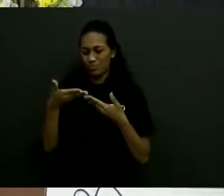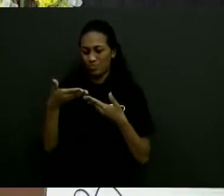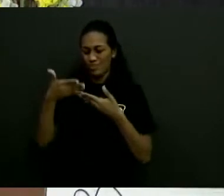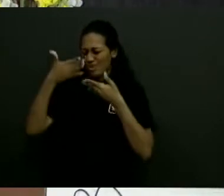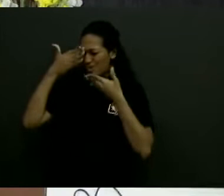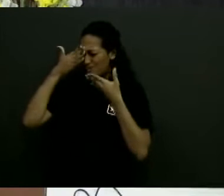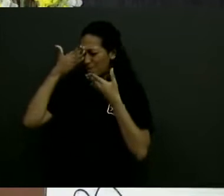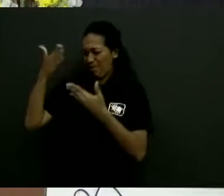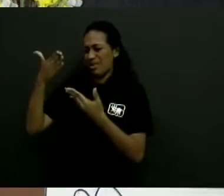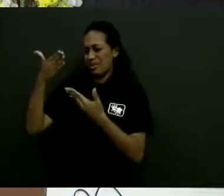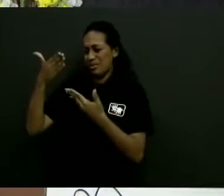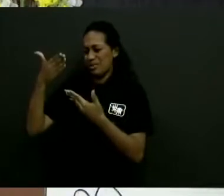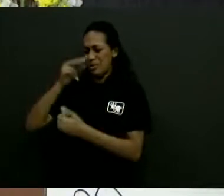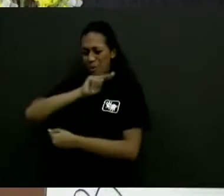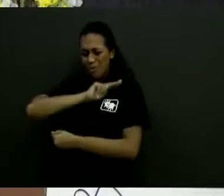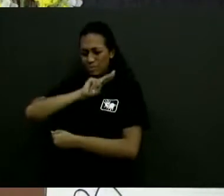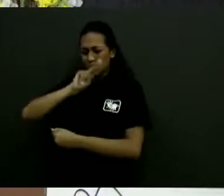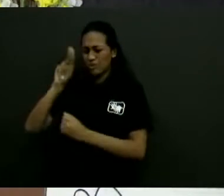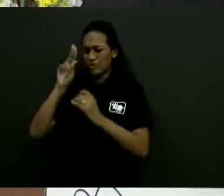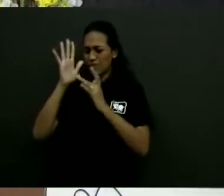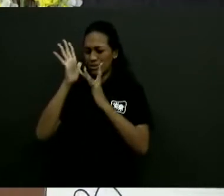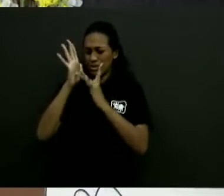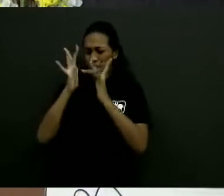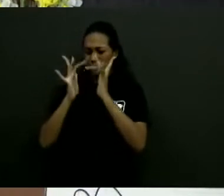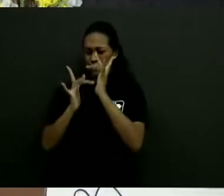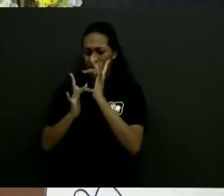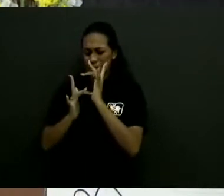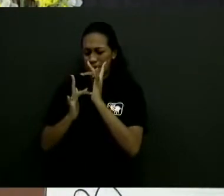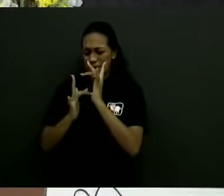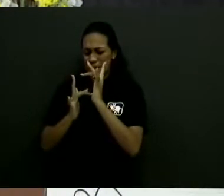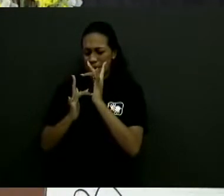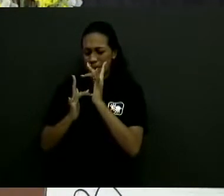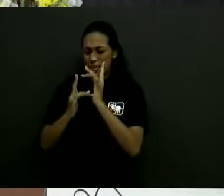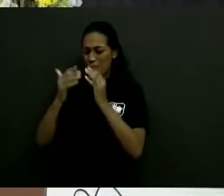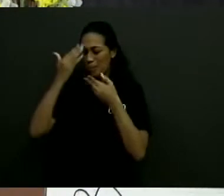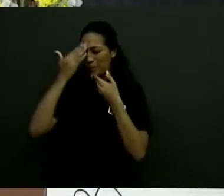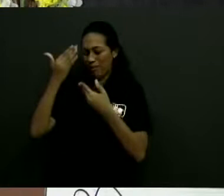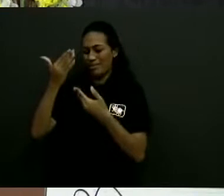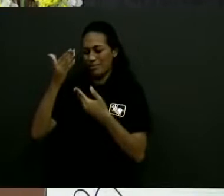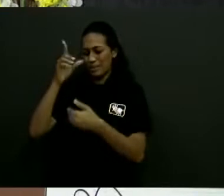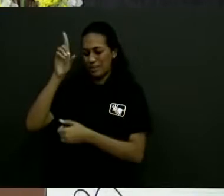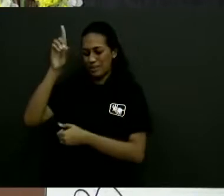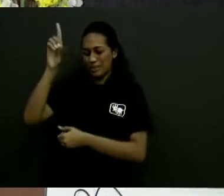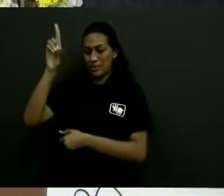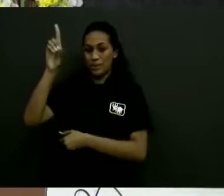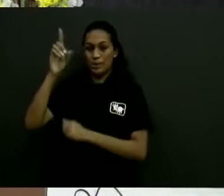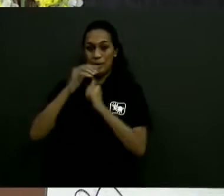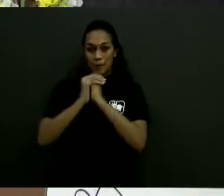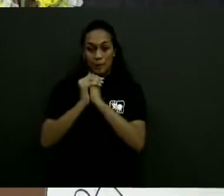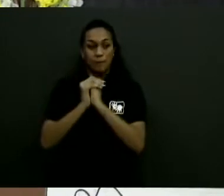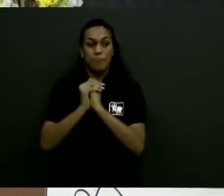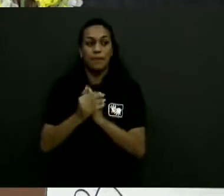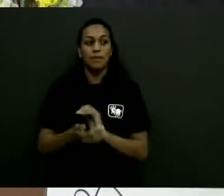Muito obrigado, Pai, em nome de Jesus. Graças a Deus. Já está conosco